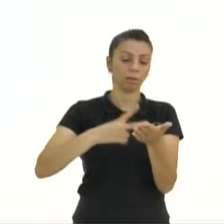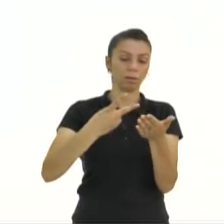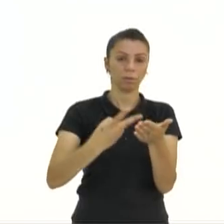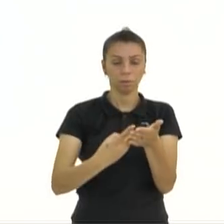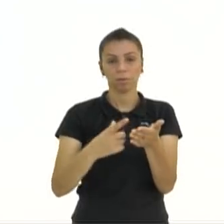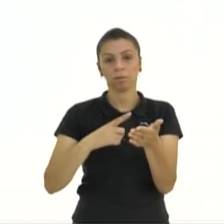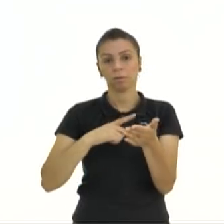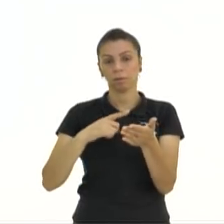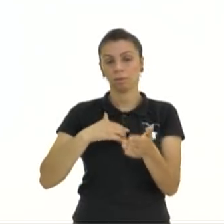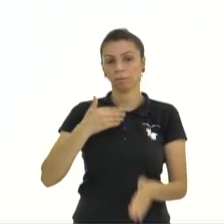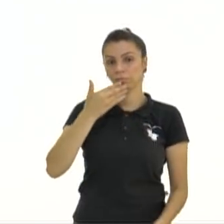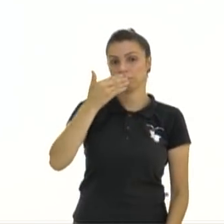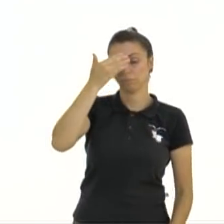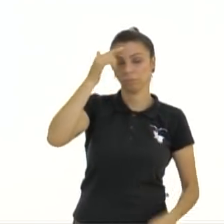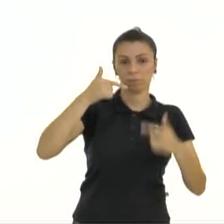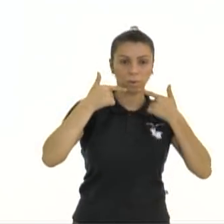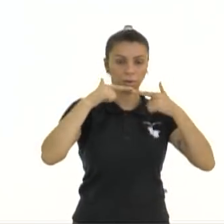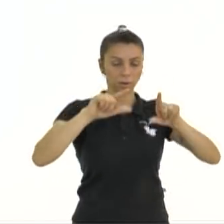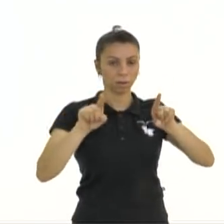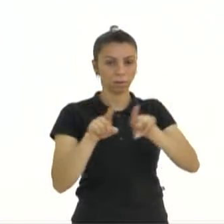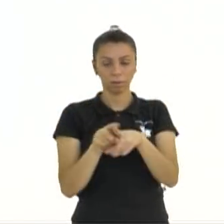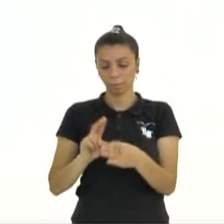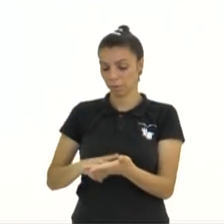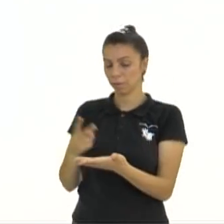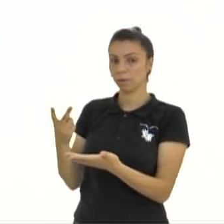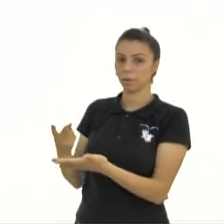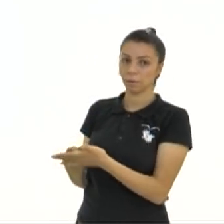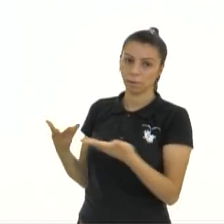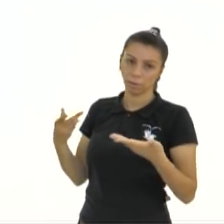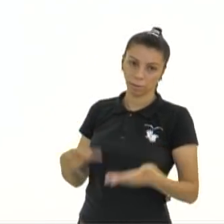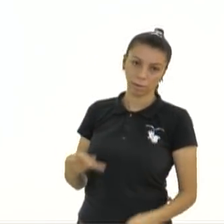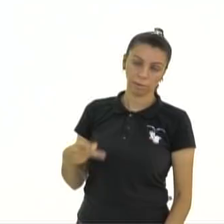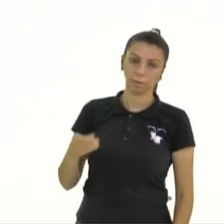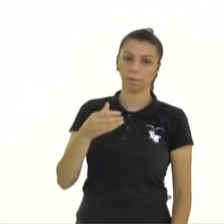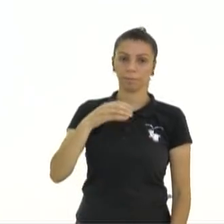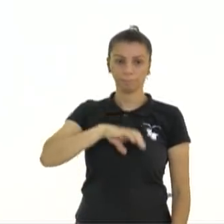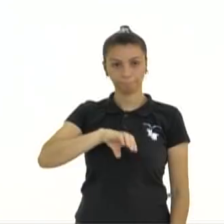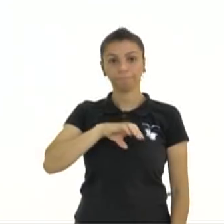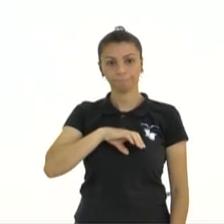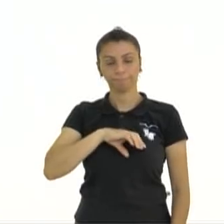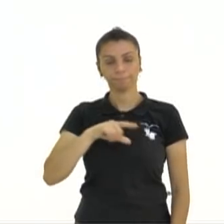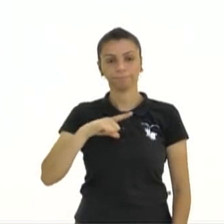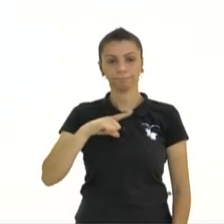língua árabe e também com a tradução, no nosso caso, para o português.